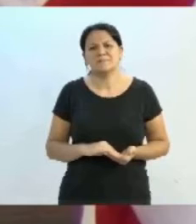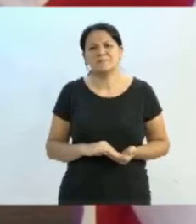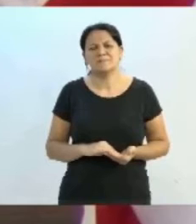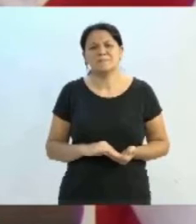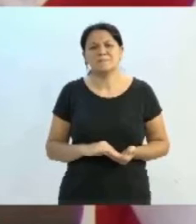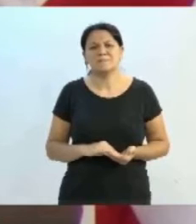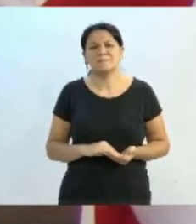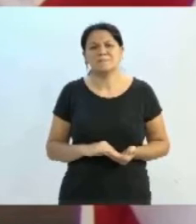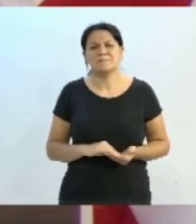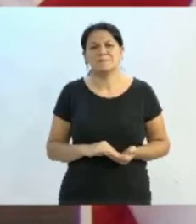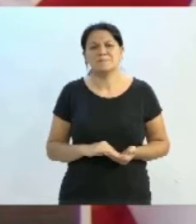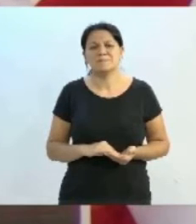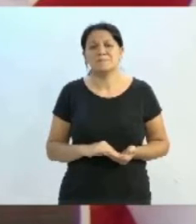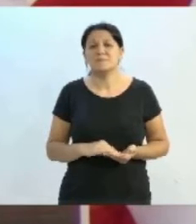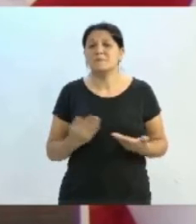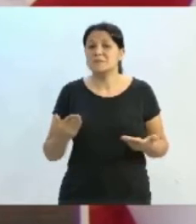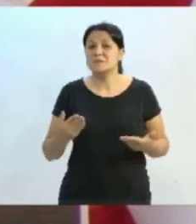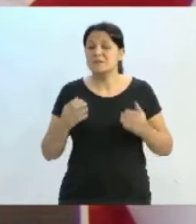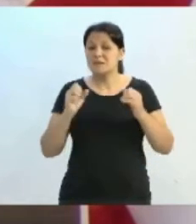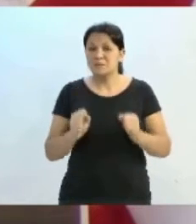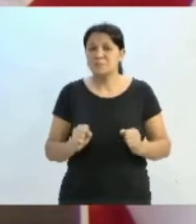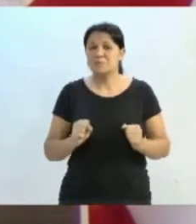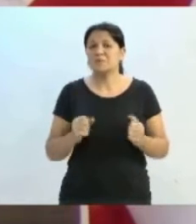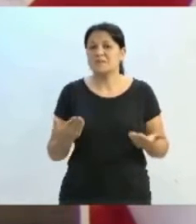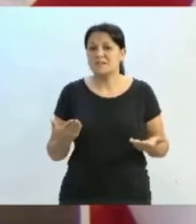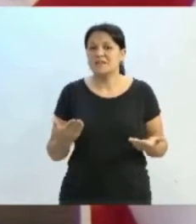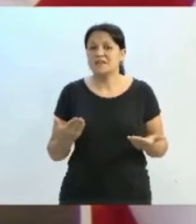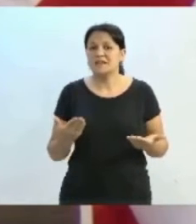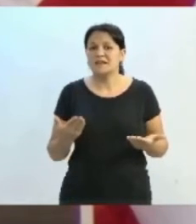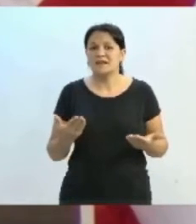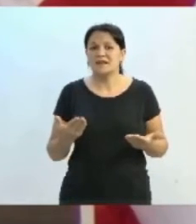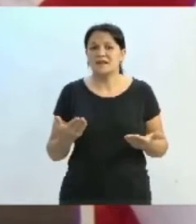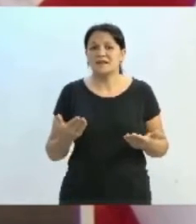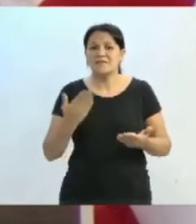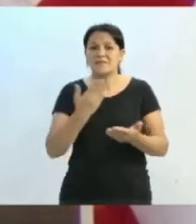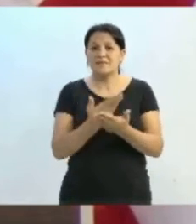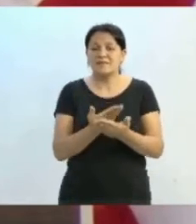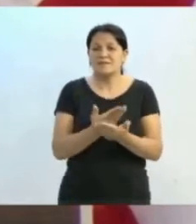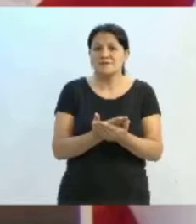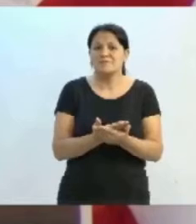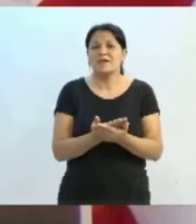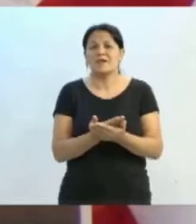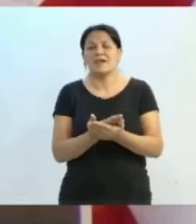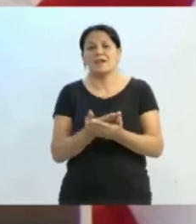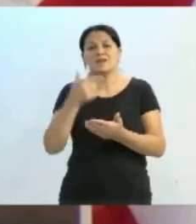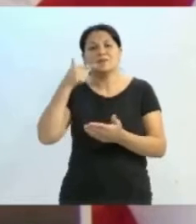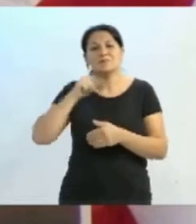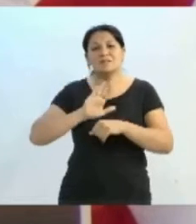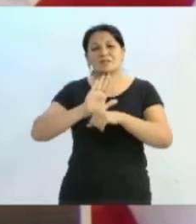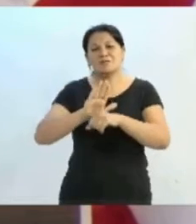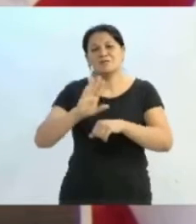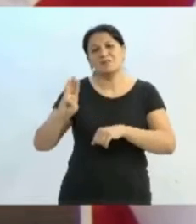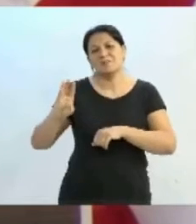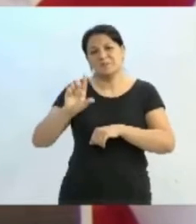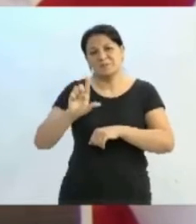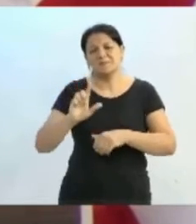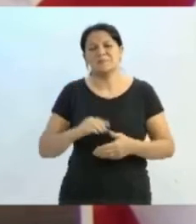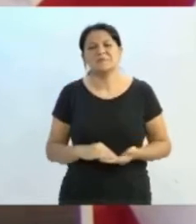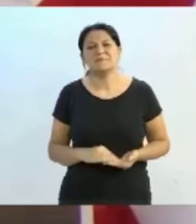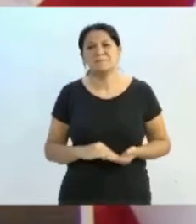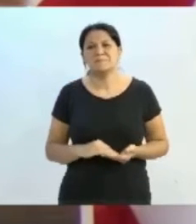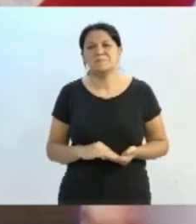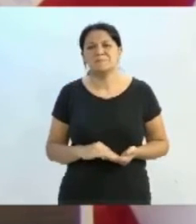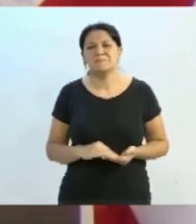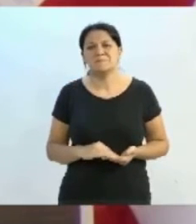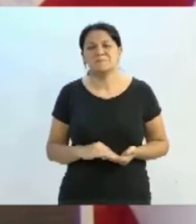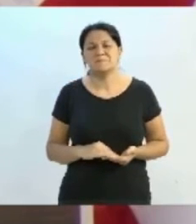e poder de fato ser relevante né para comunidades irrelevante para a cidade também como conhecimento então